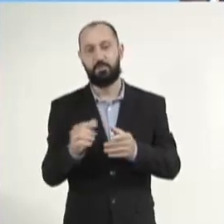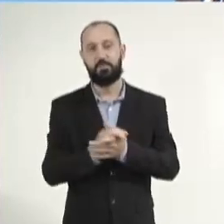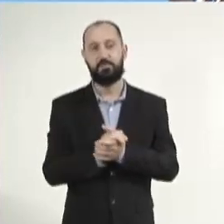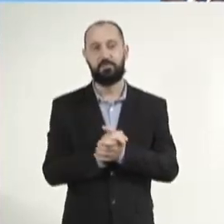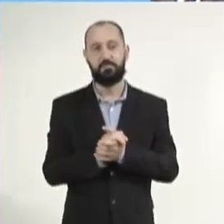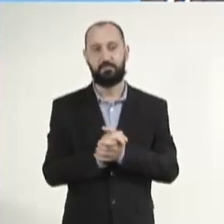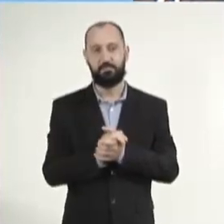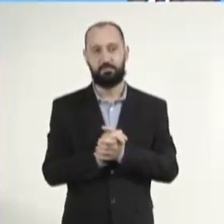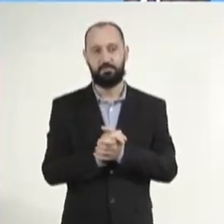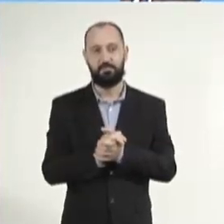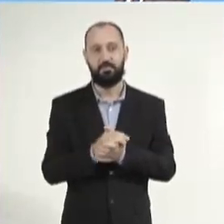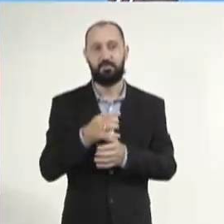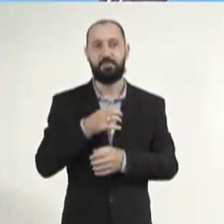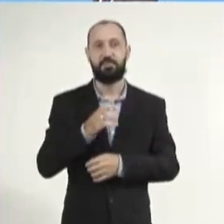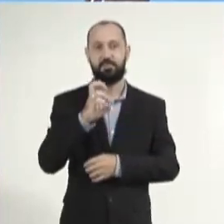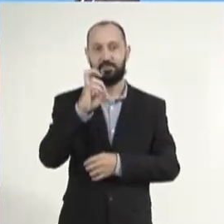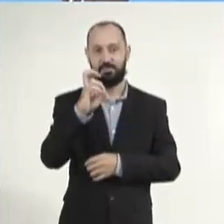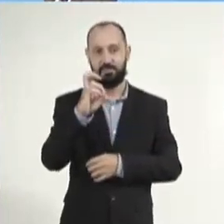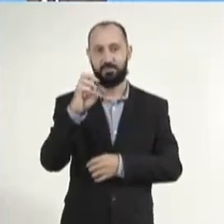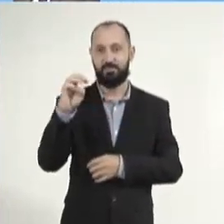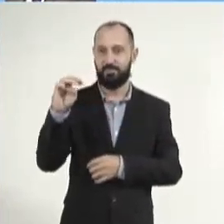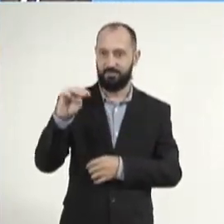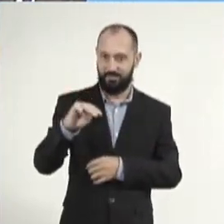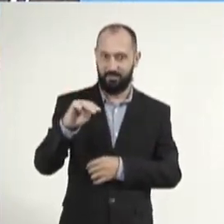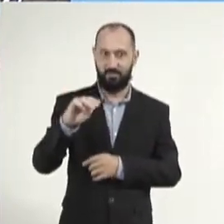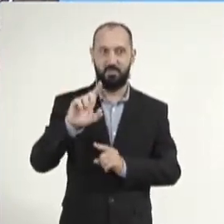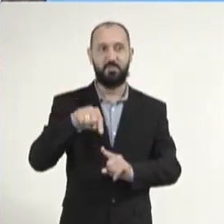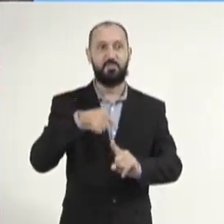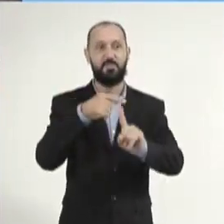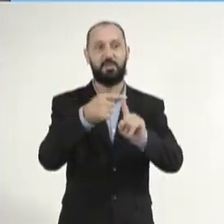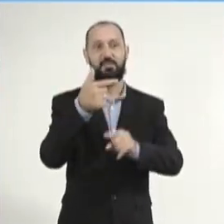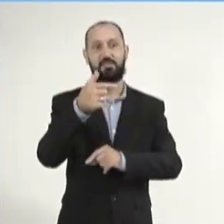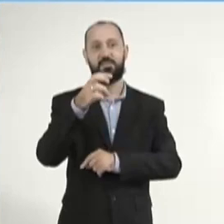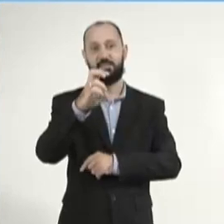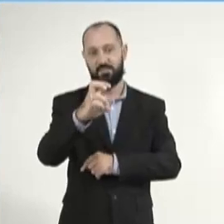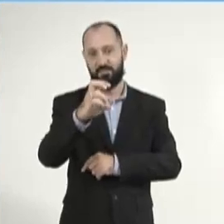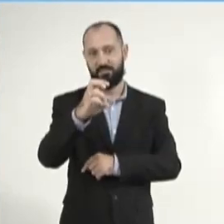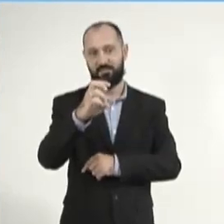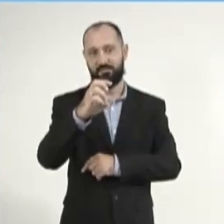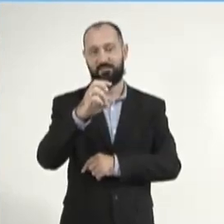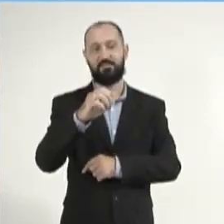Vossa Excelência disporá de 5 mais 25.